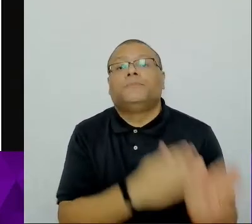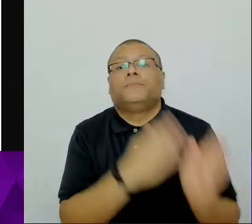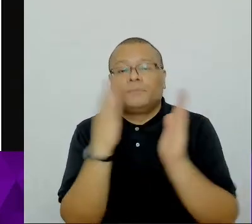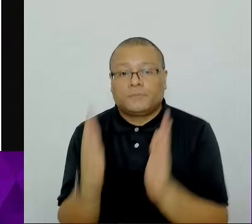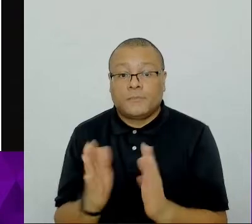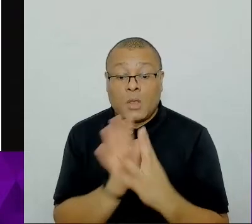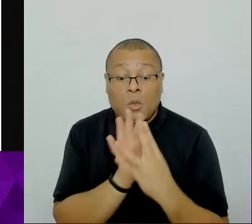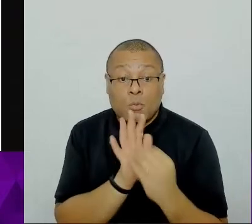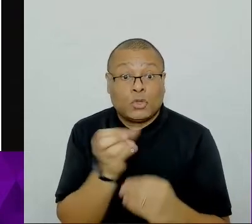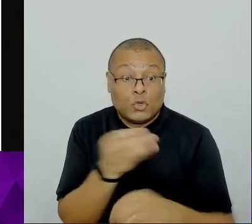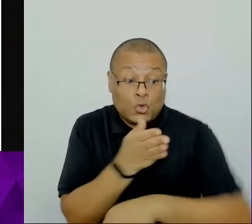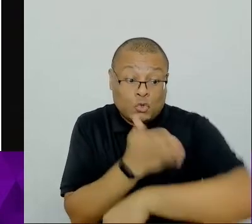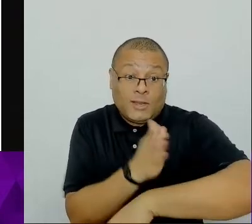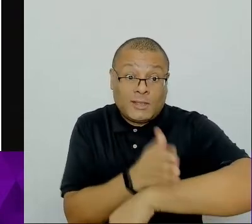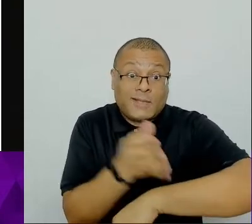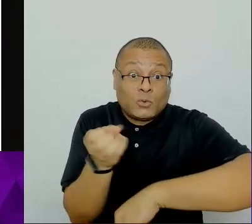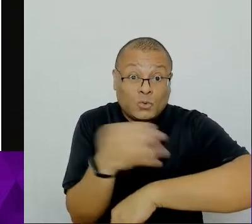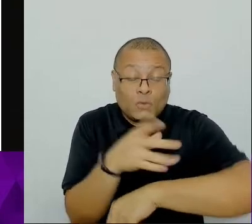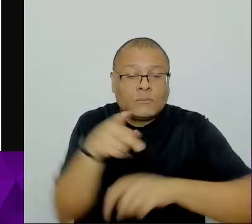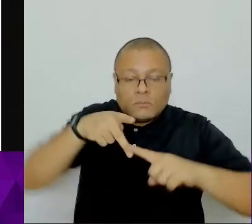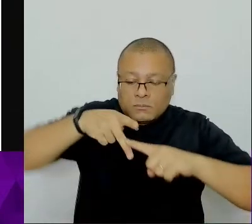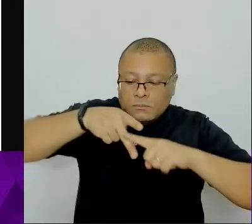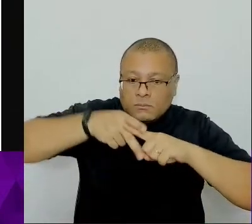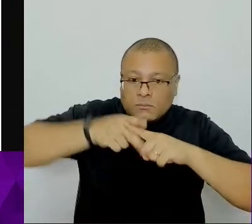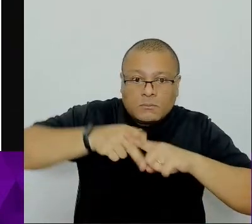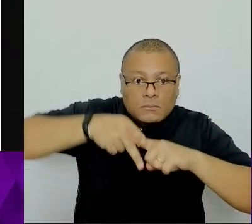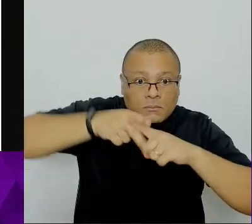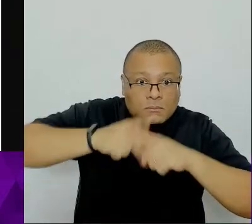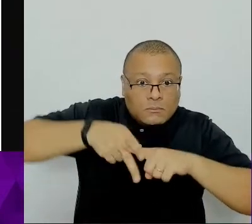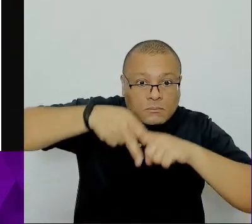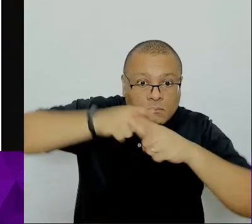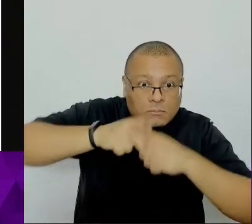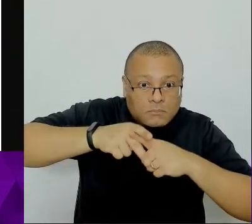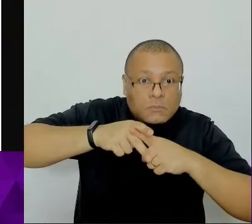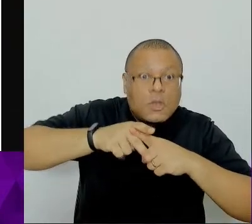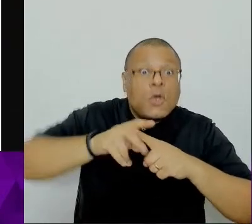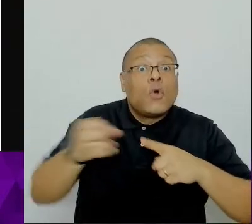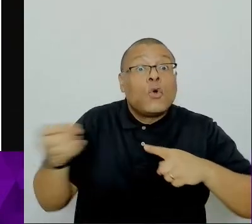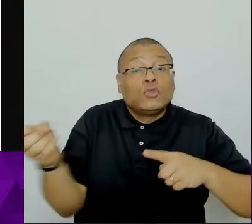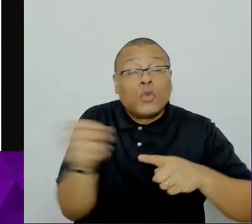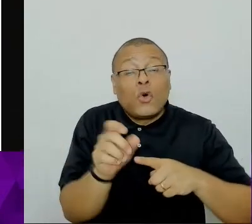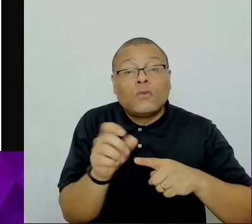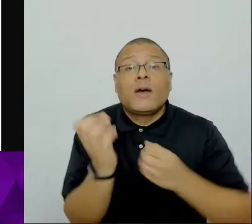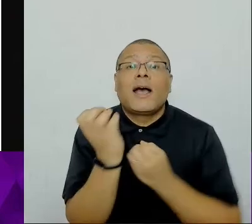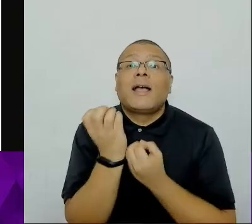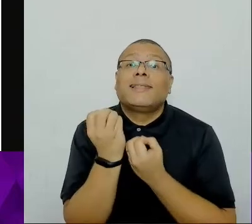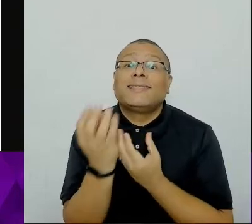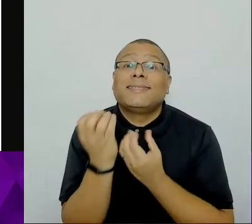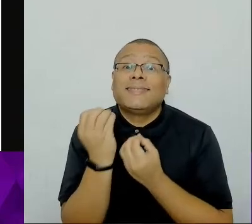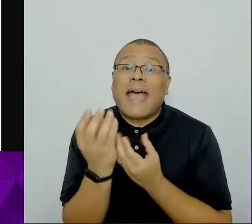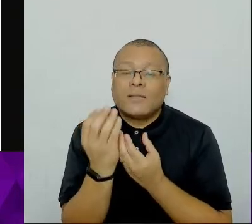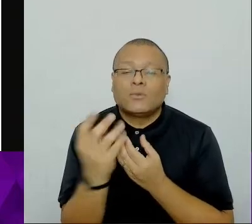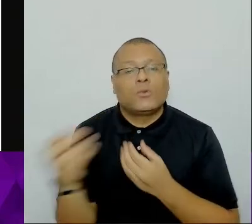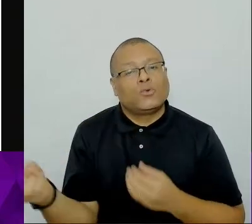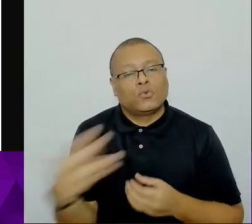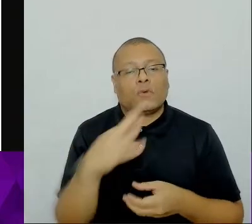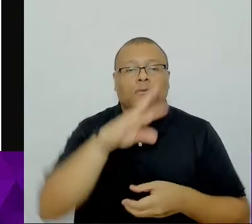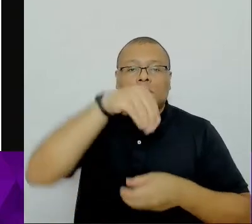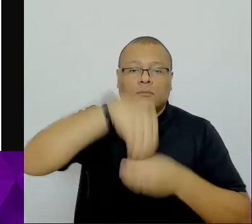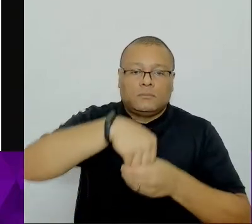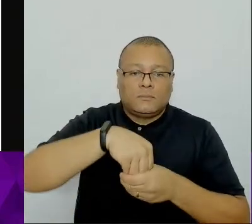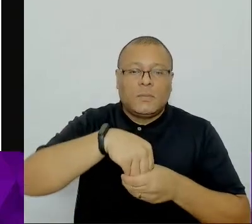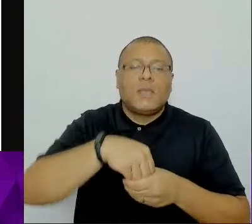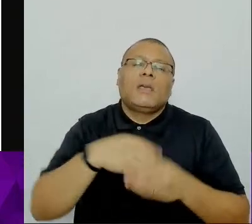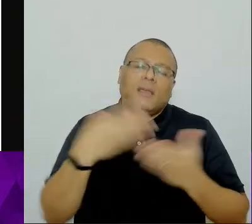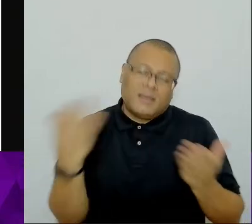modelo pré-treinado e ajusta, né, esse modelo com esse novo conjunto de dados, né? E aí é aquele ciclo que a gente já conhece de